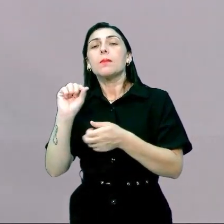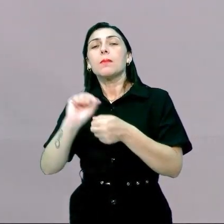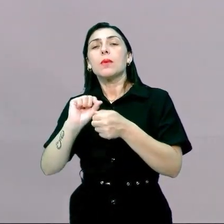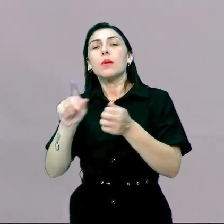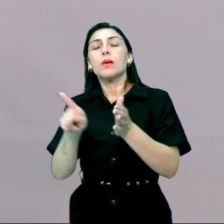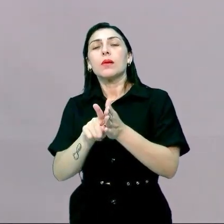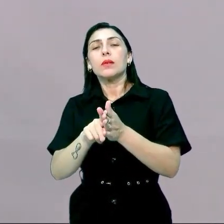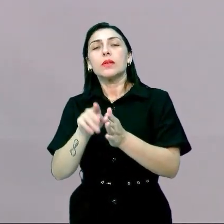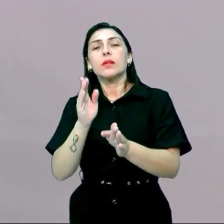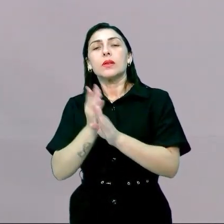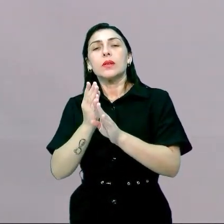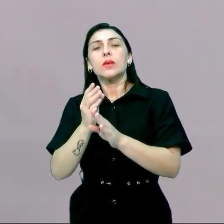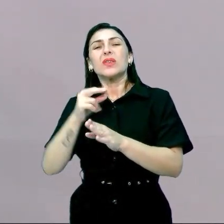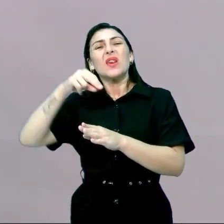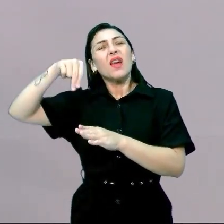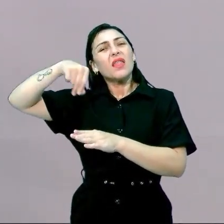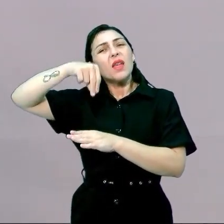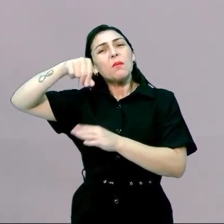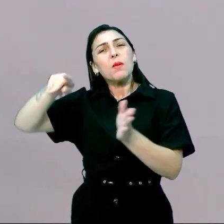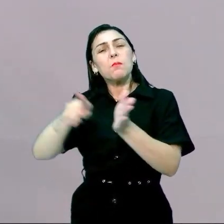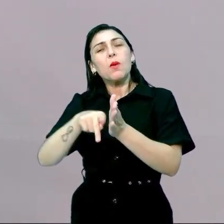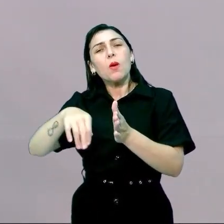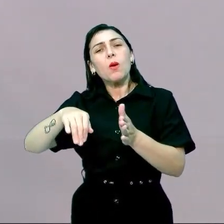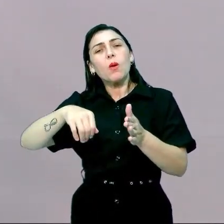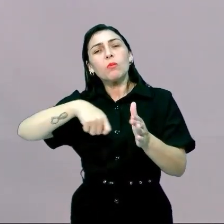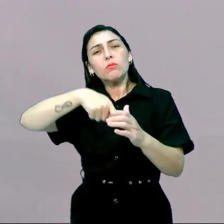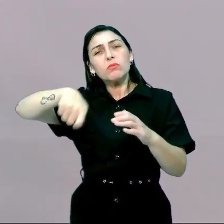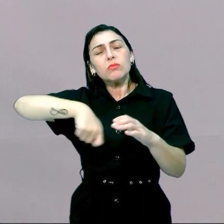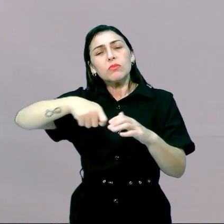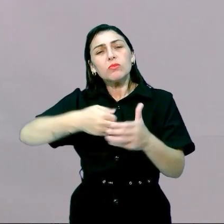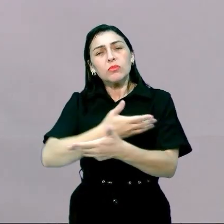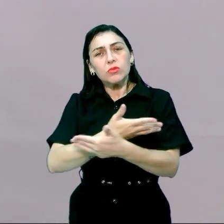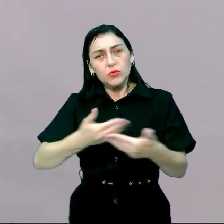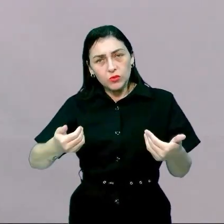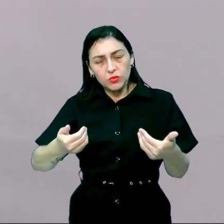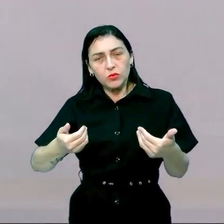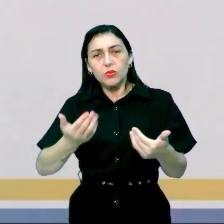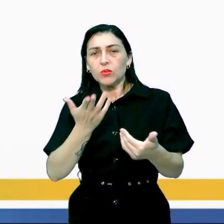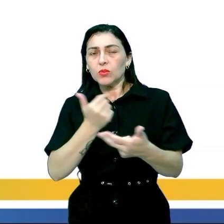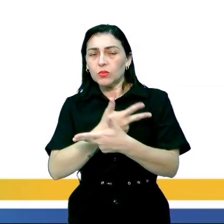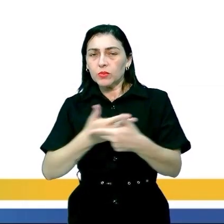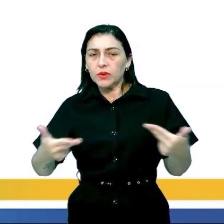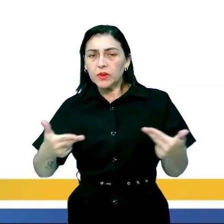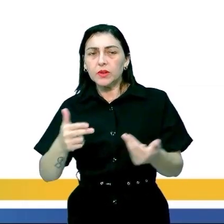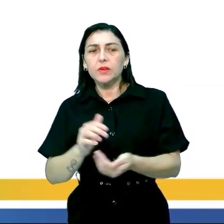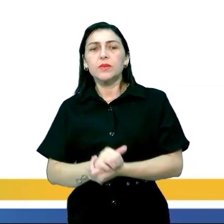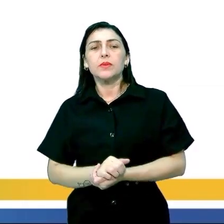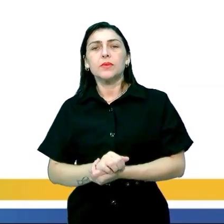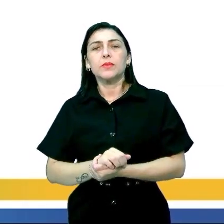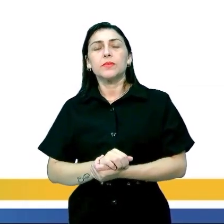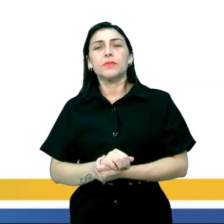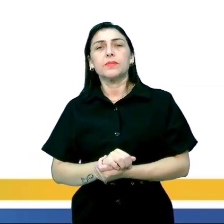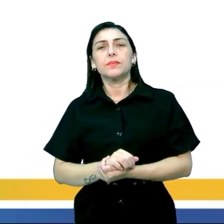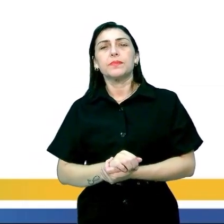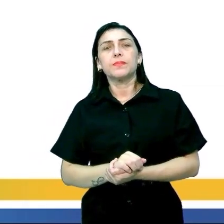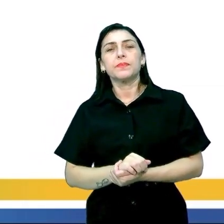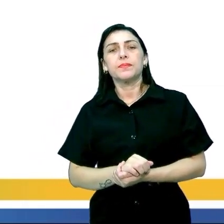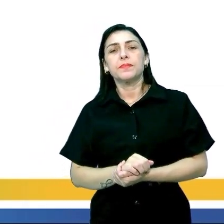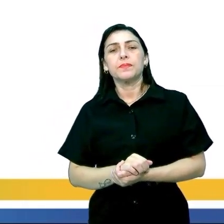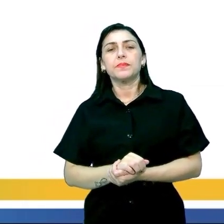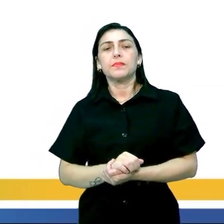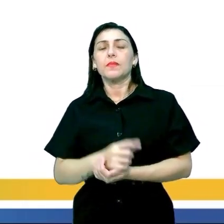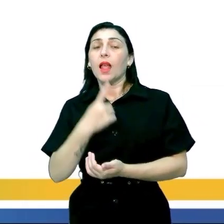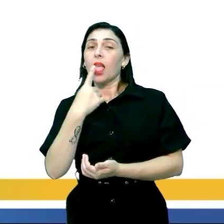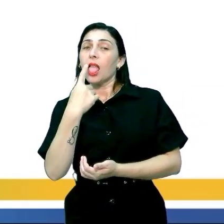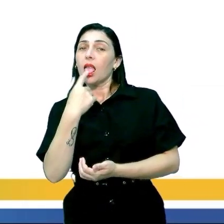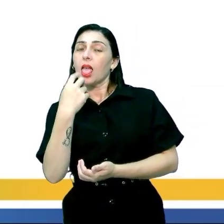relacionado para identificar gosto de temperos que tem o glutamato monossódico, tá? Então esse aí é o quinto sabor. E a